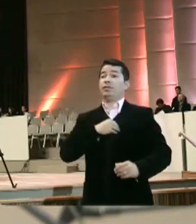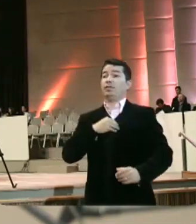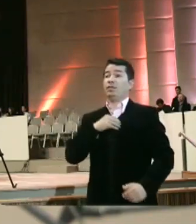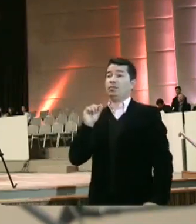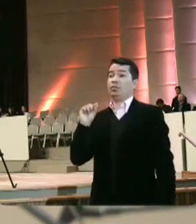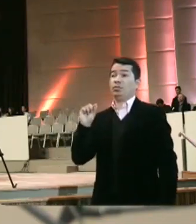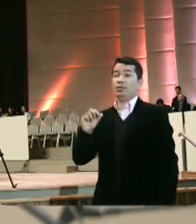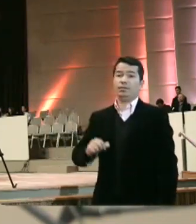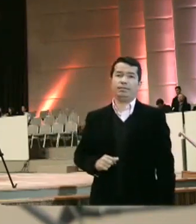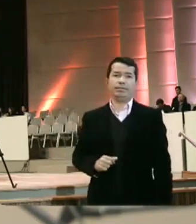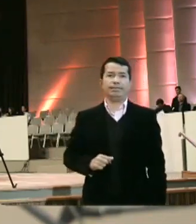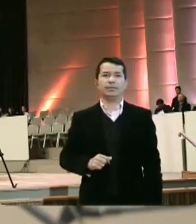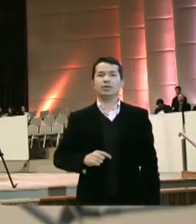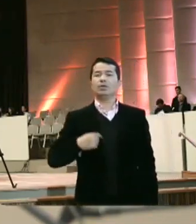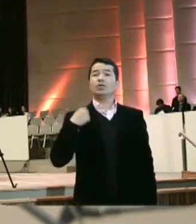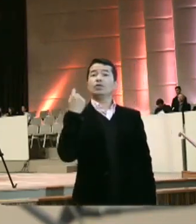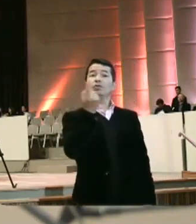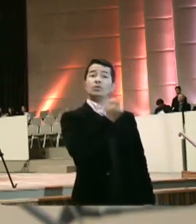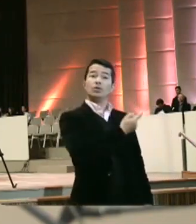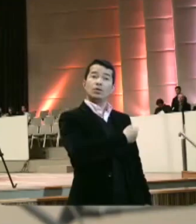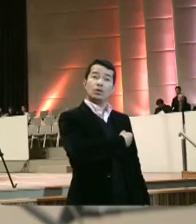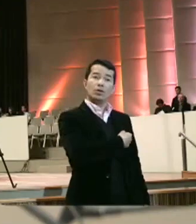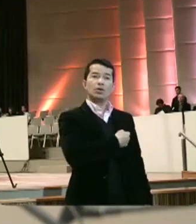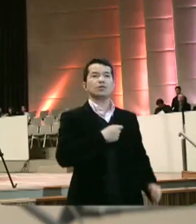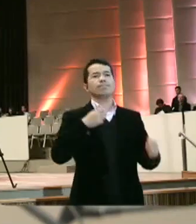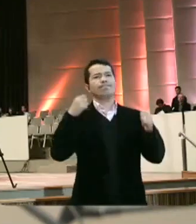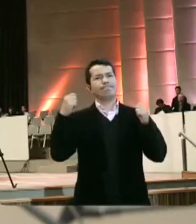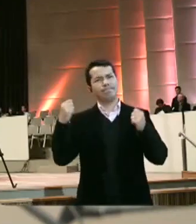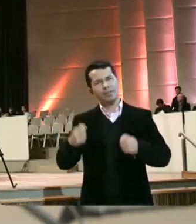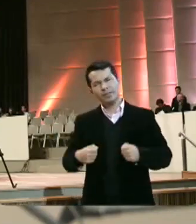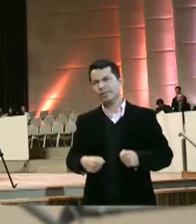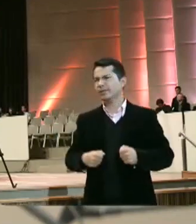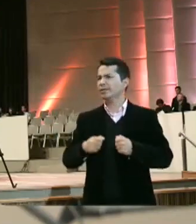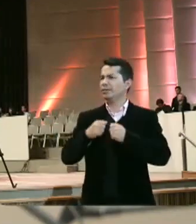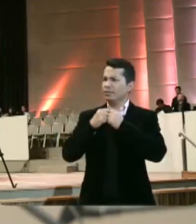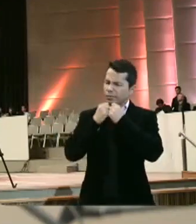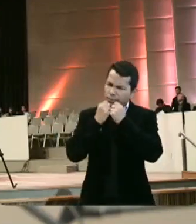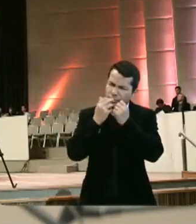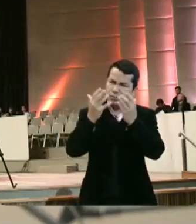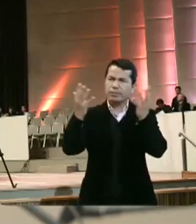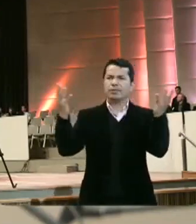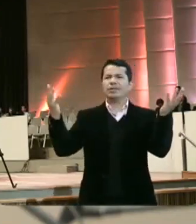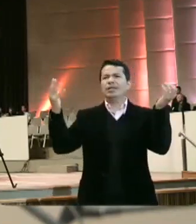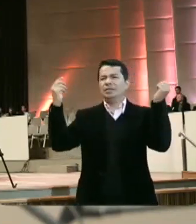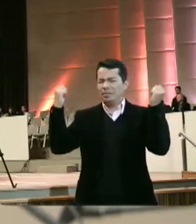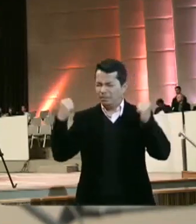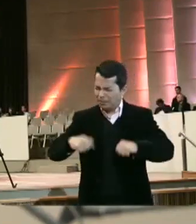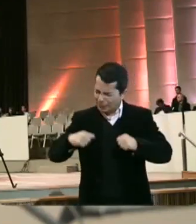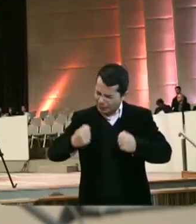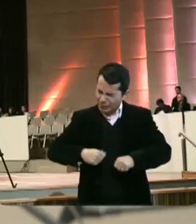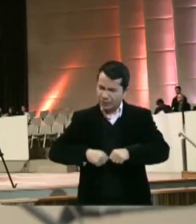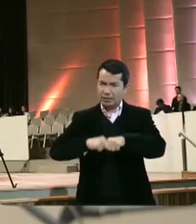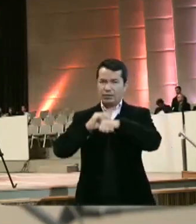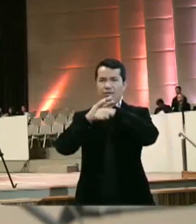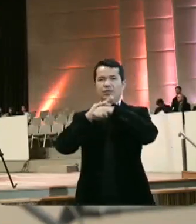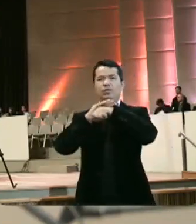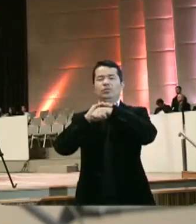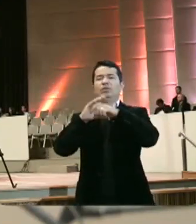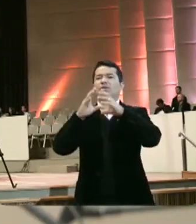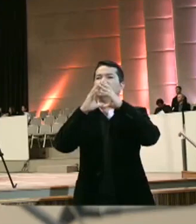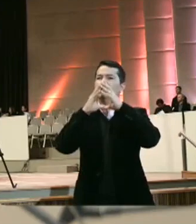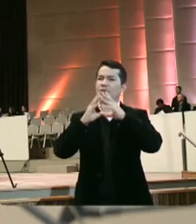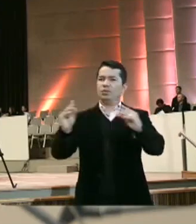é admitir que nós temos uma grande necessidade de cura e que precisamos fazer